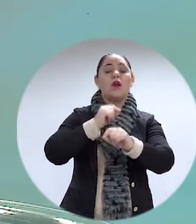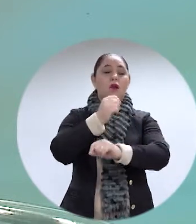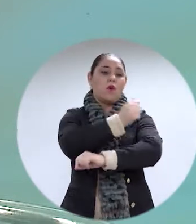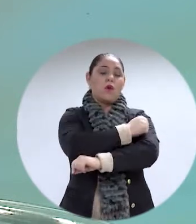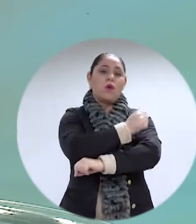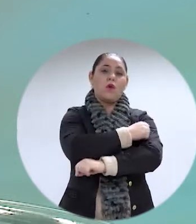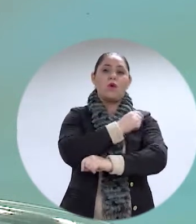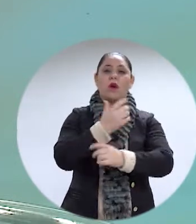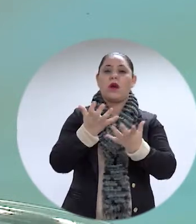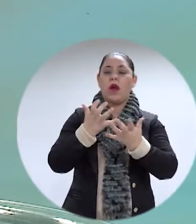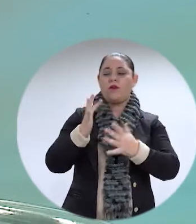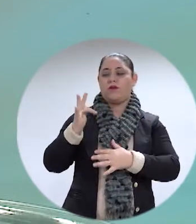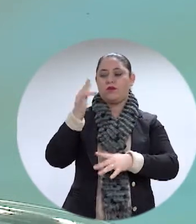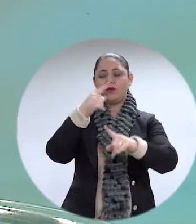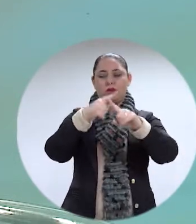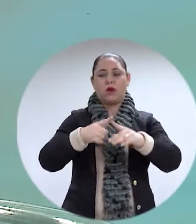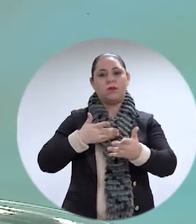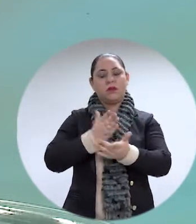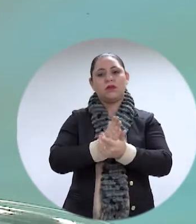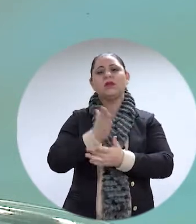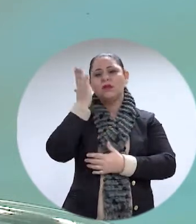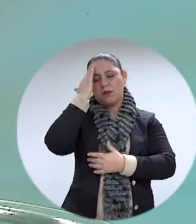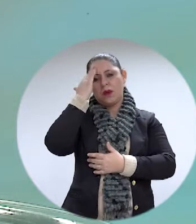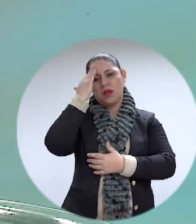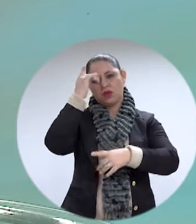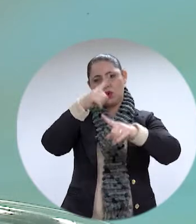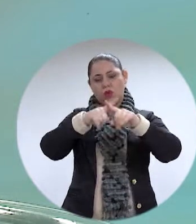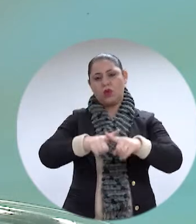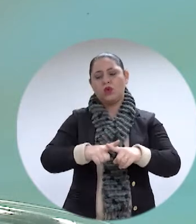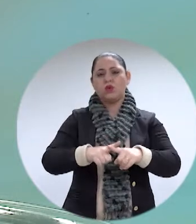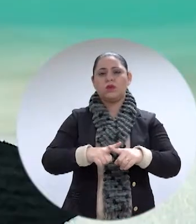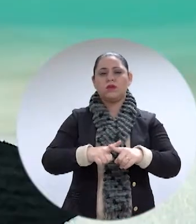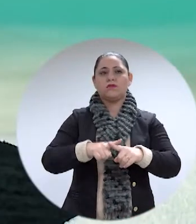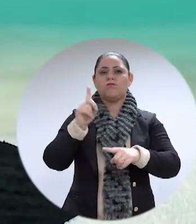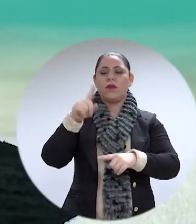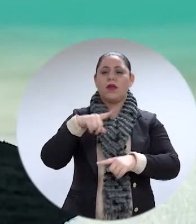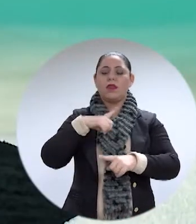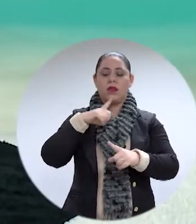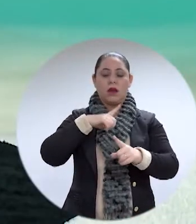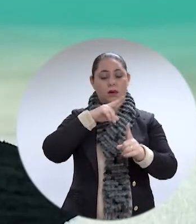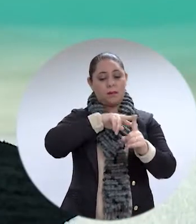né, dos candidatos que pleiteiam uma vaga e que estão querendo saber se os concursos